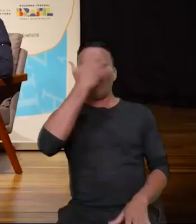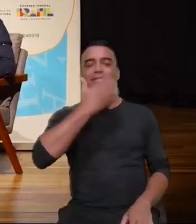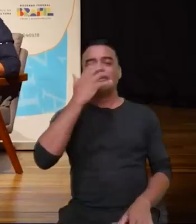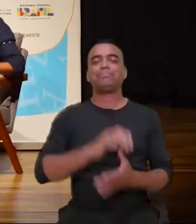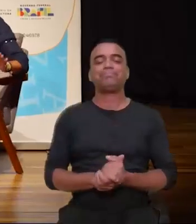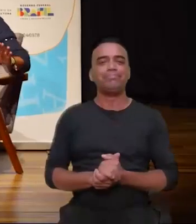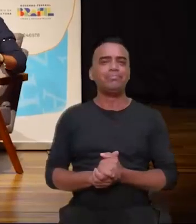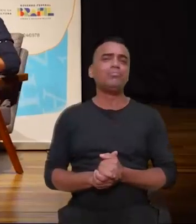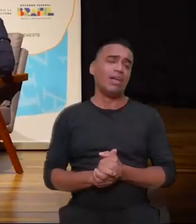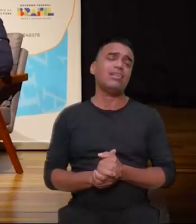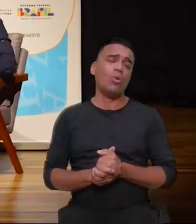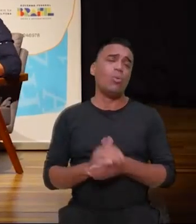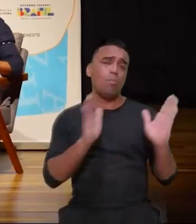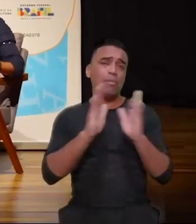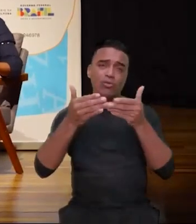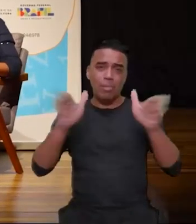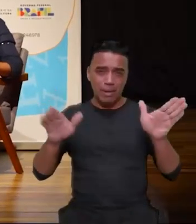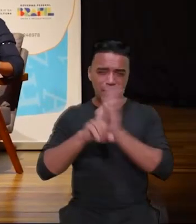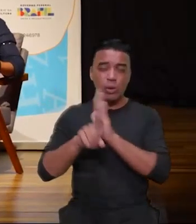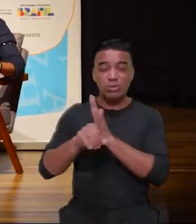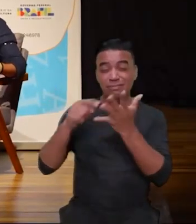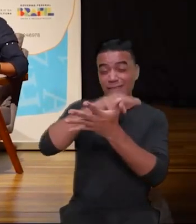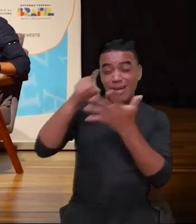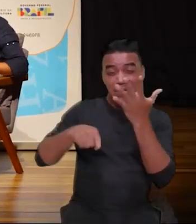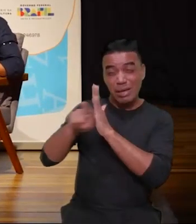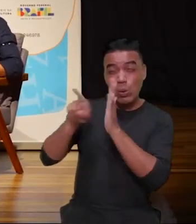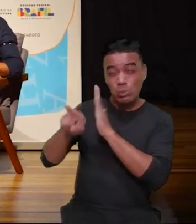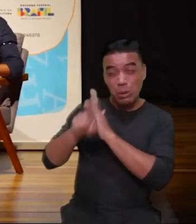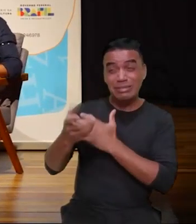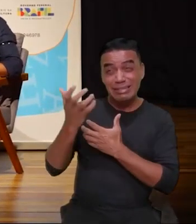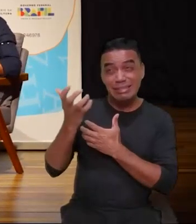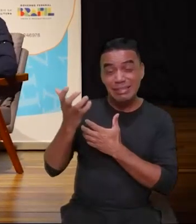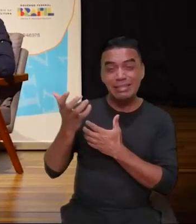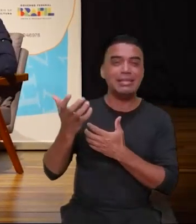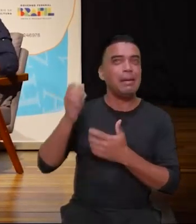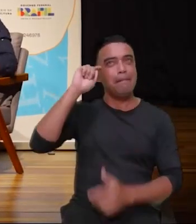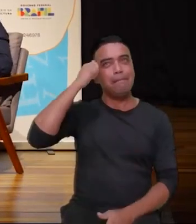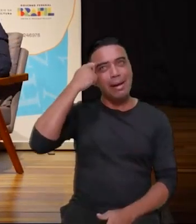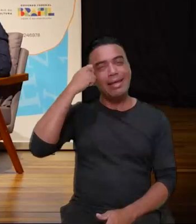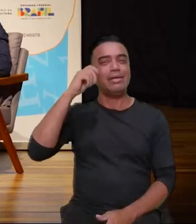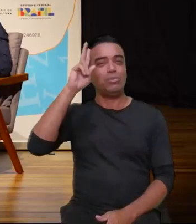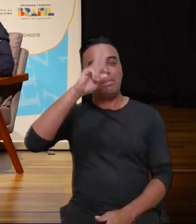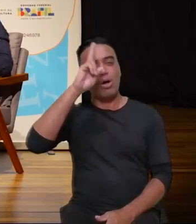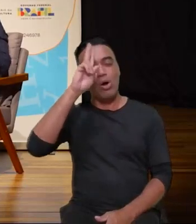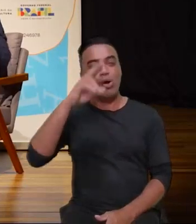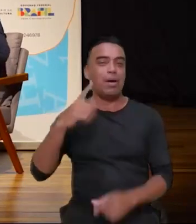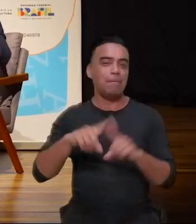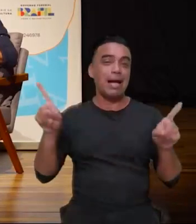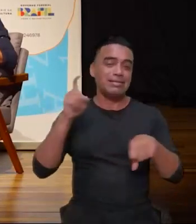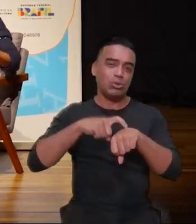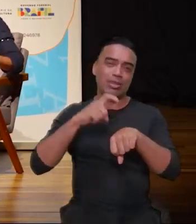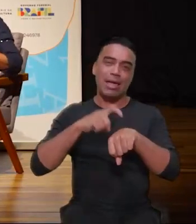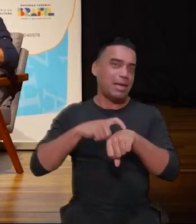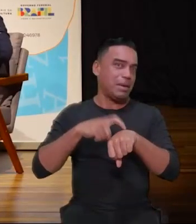Está chegando aquele momento que eu vou abrir perguntas para vocês. Eu tinha um monte de pergunta aqui, queria fazer sobre becos de memória, que eu amo. Mas